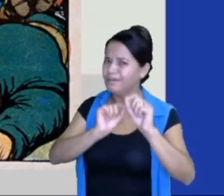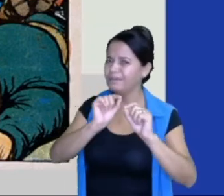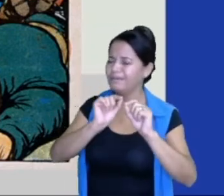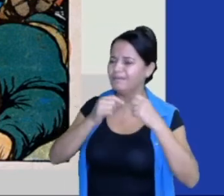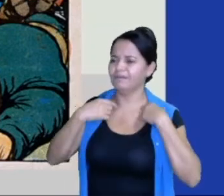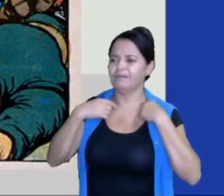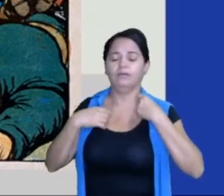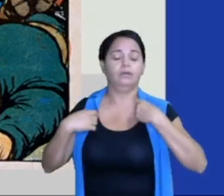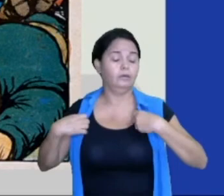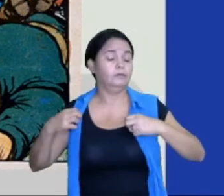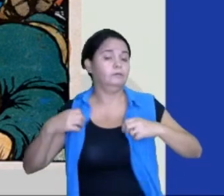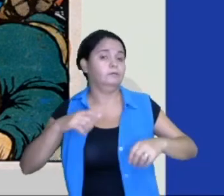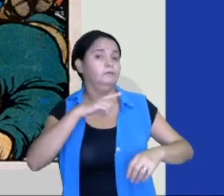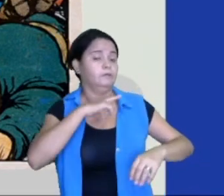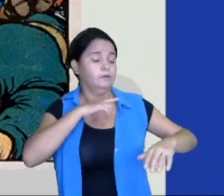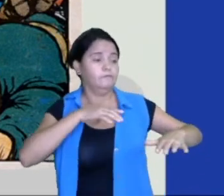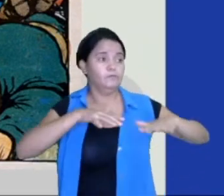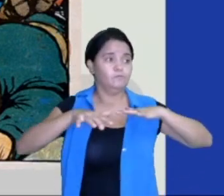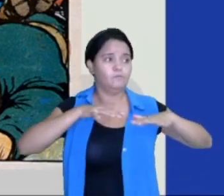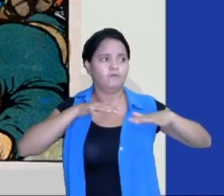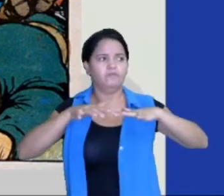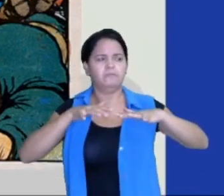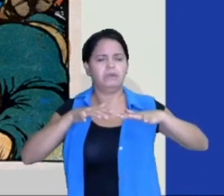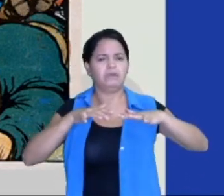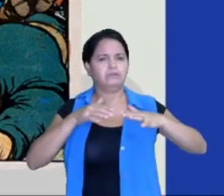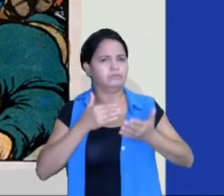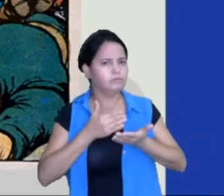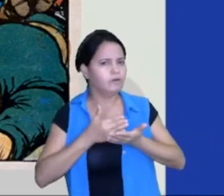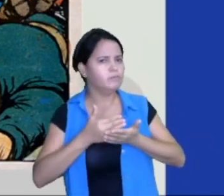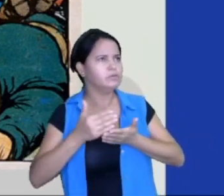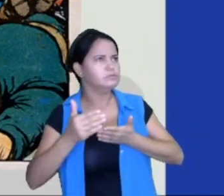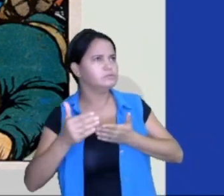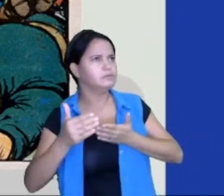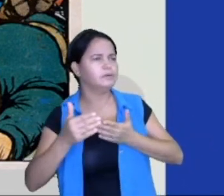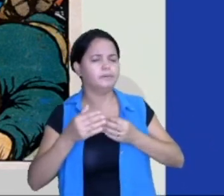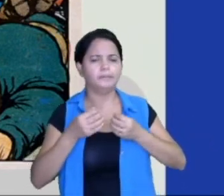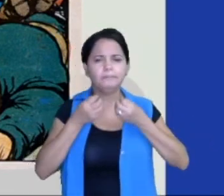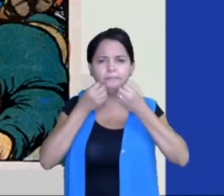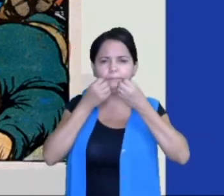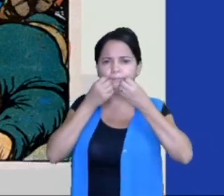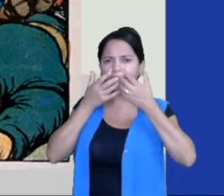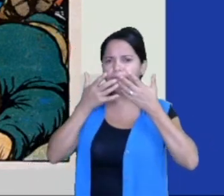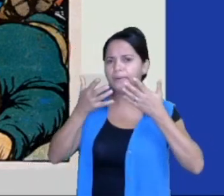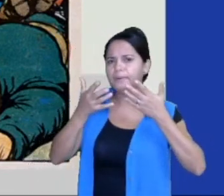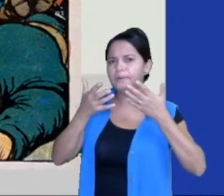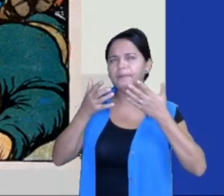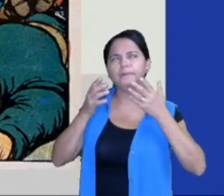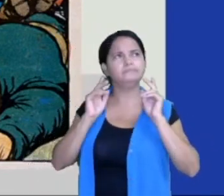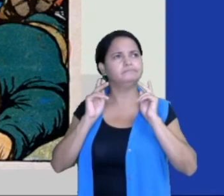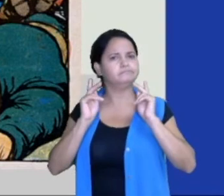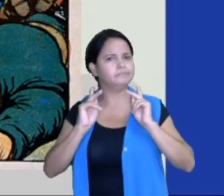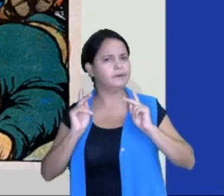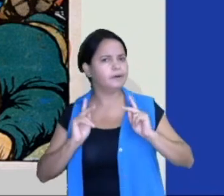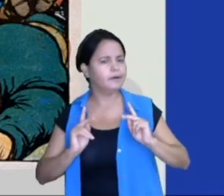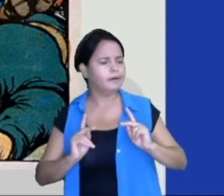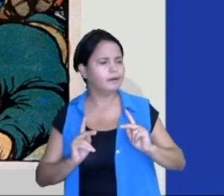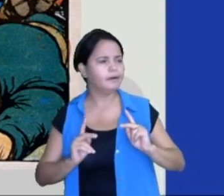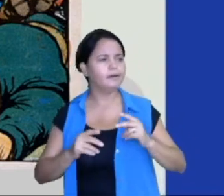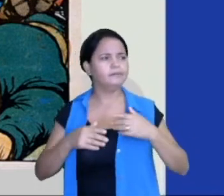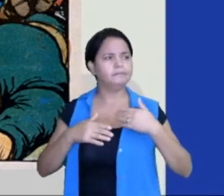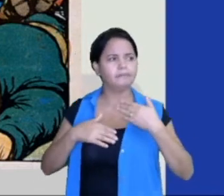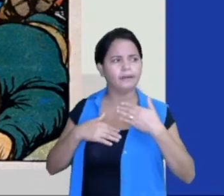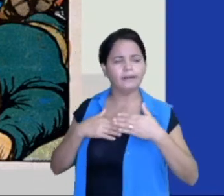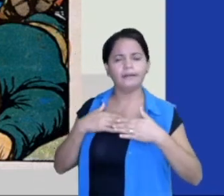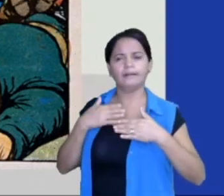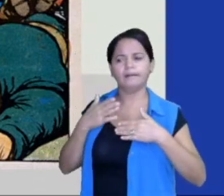caracterizado, foi um movimento inicialmente pacífico. Os trabalhadores foram de forma pacífica, né,